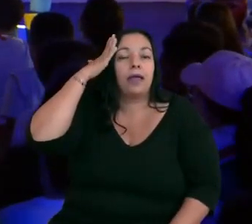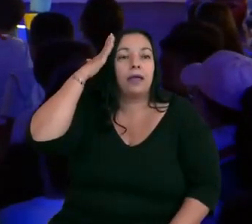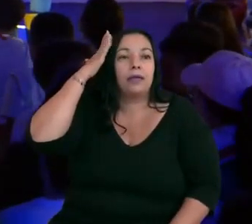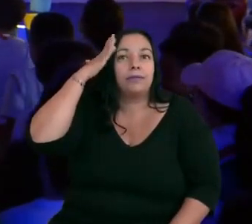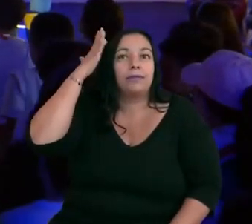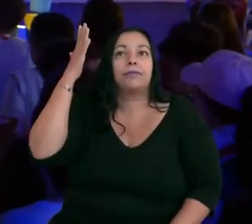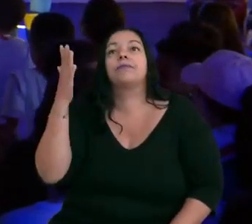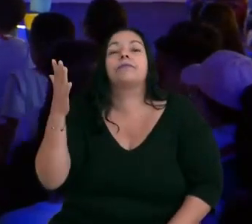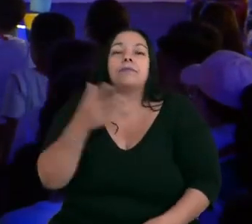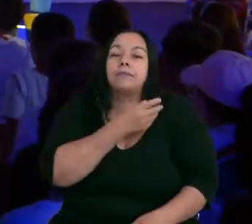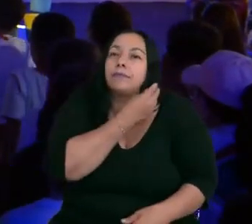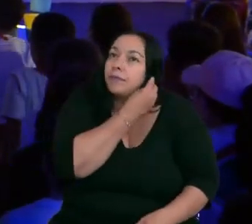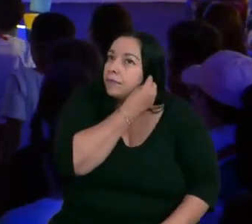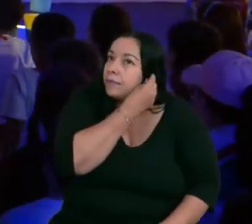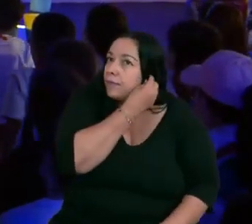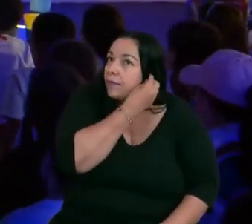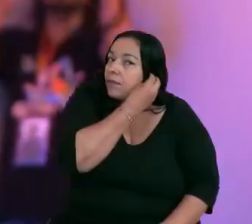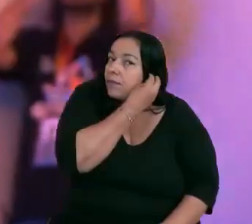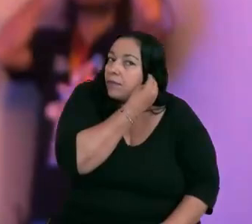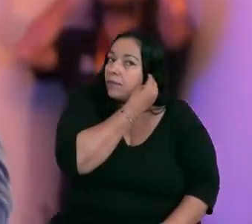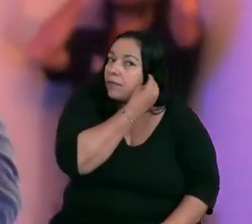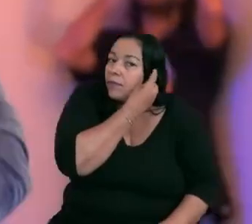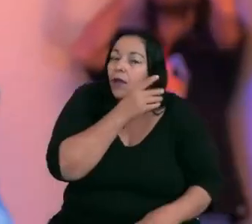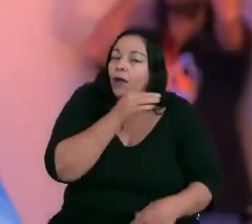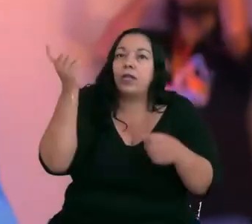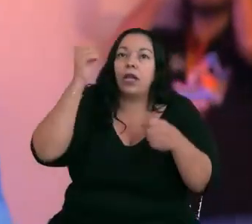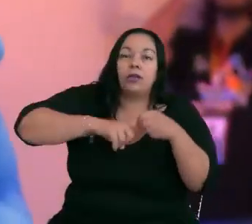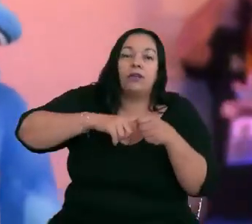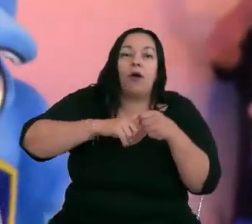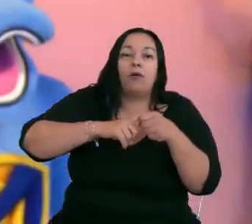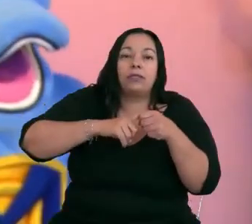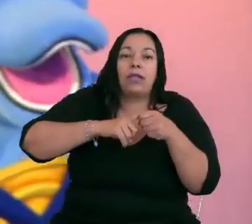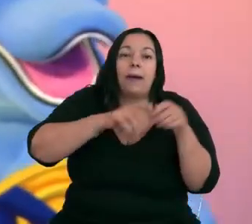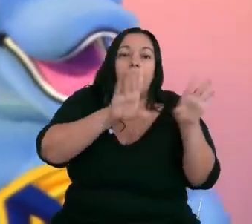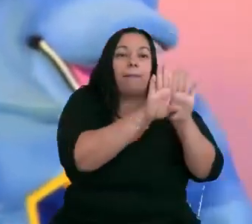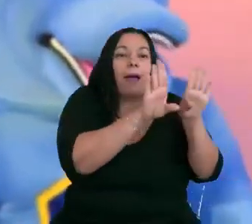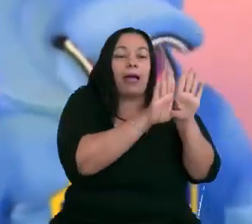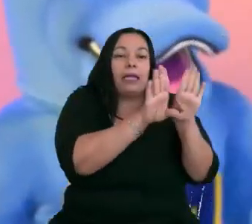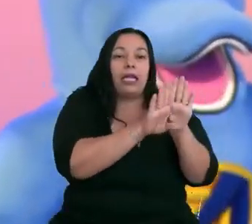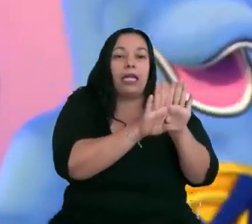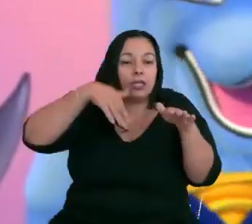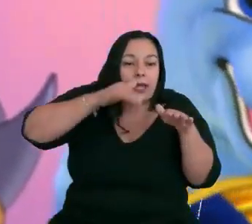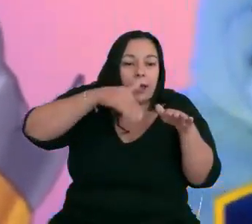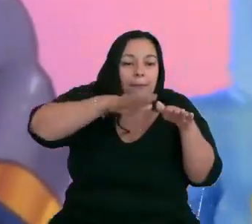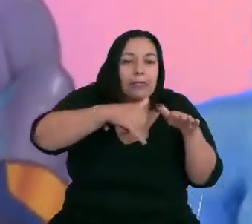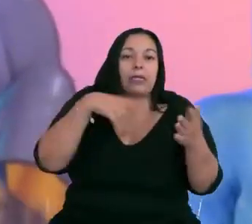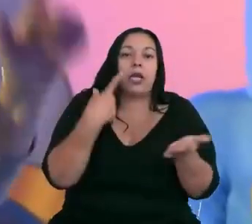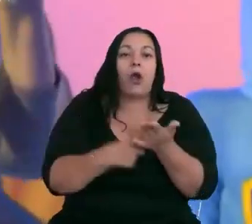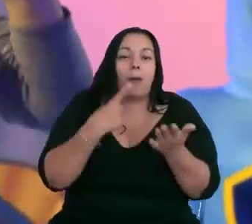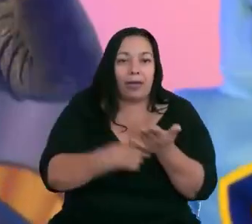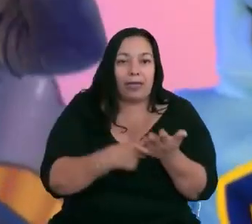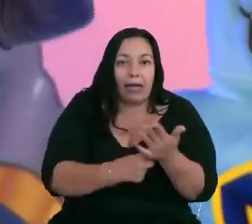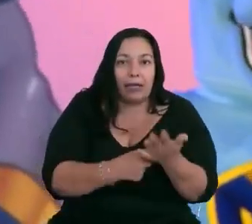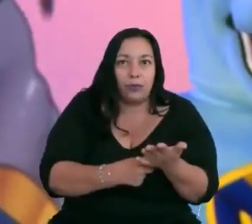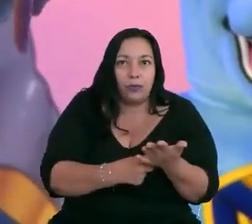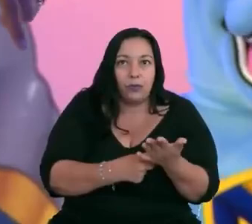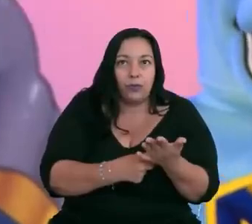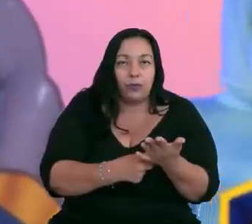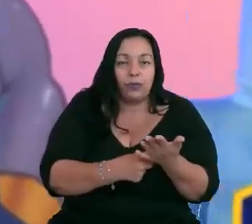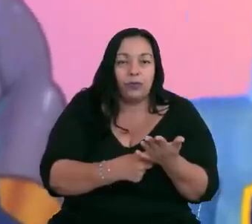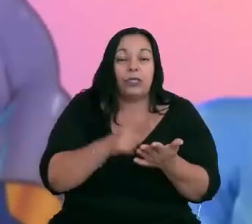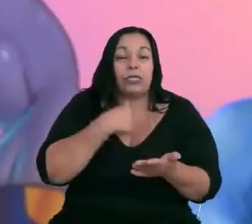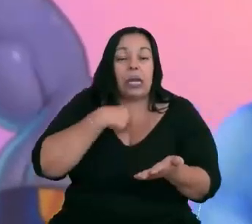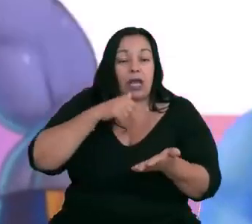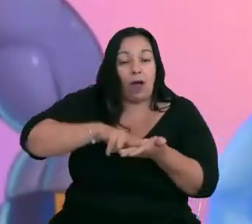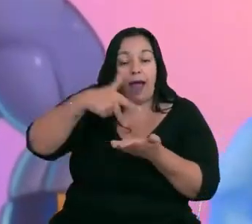cima, eu tenho que voltar pra parede. Tá bom? Combinado? Então, se eu cair,